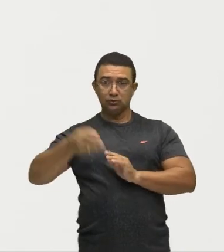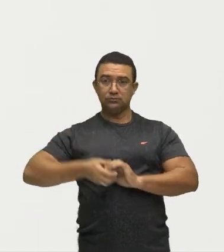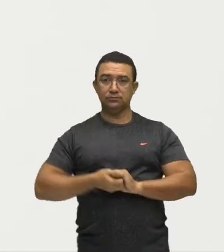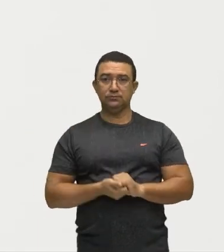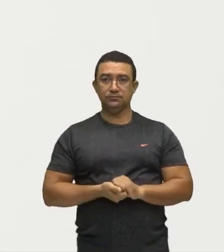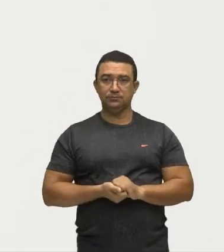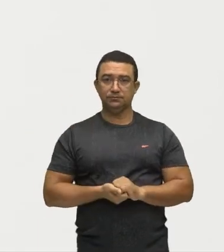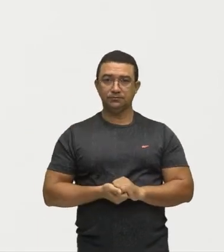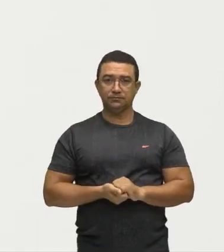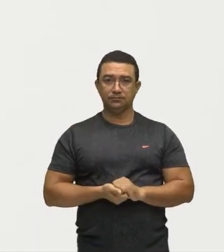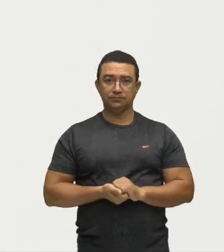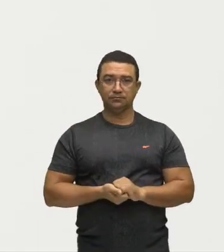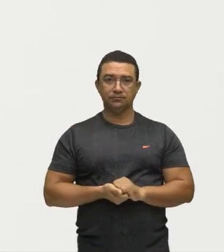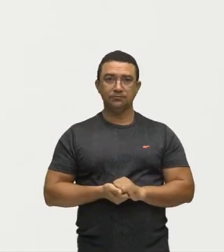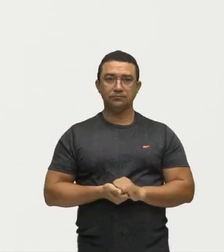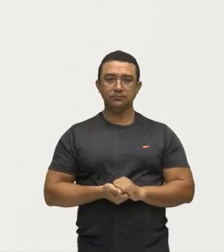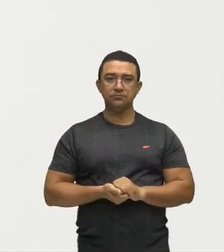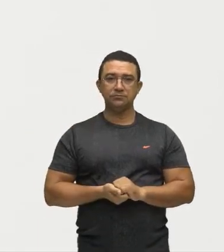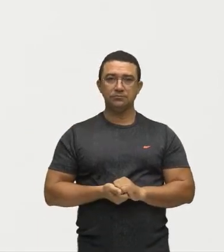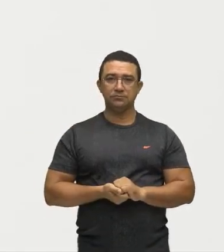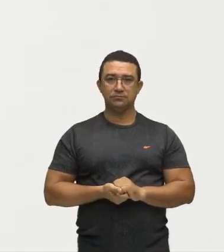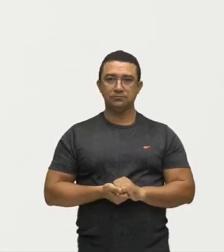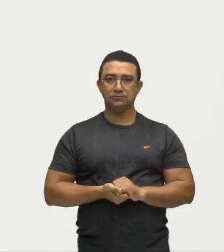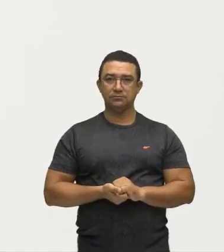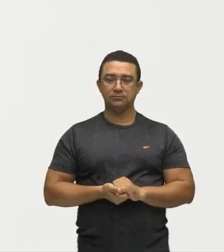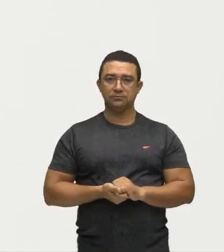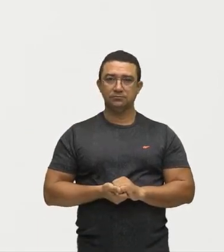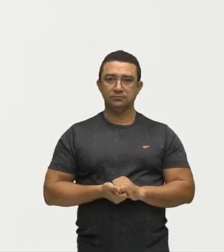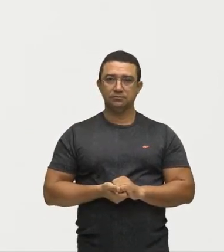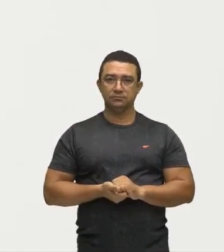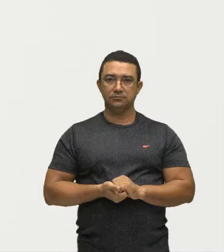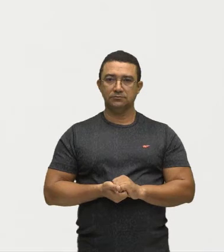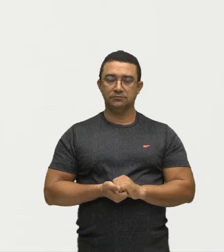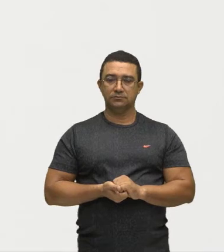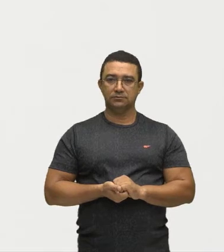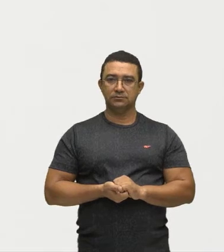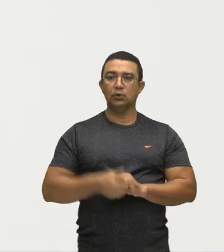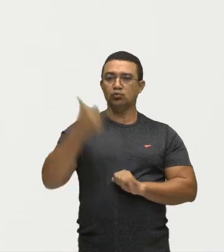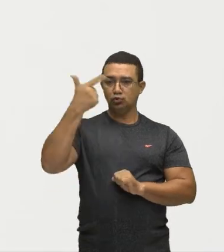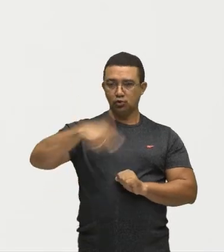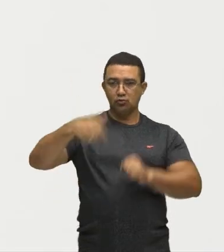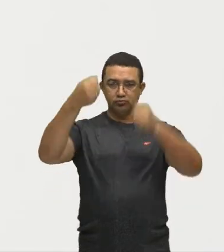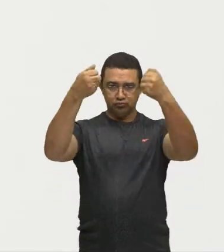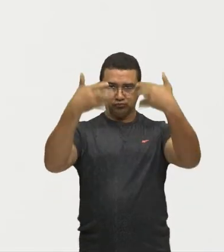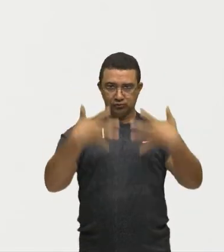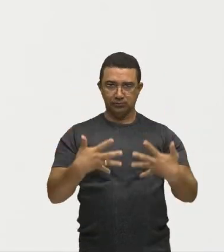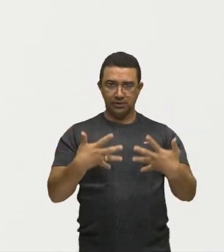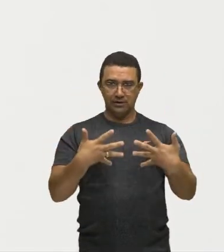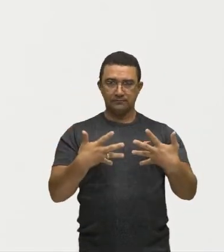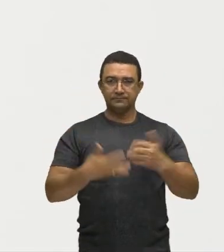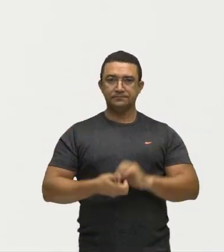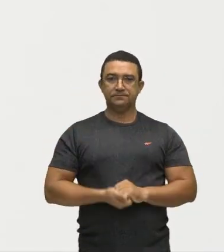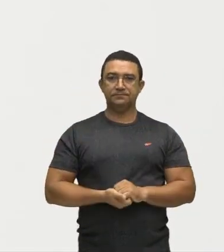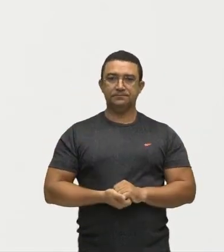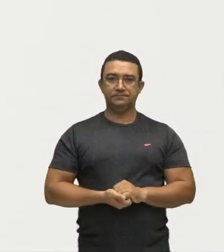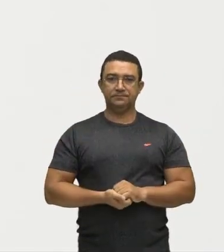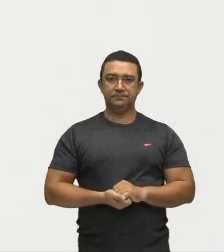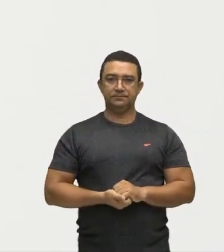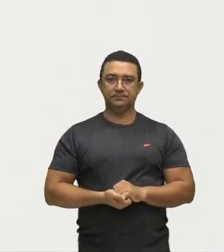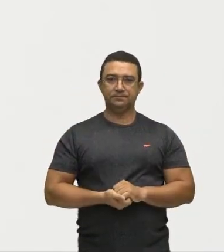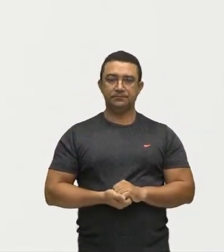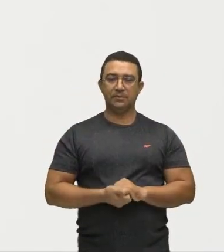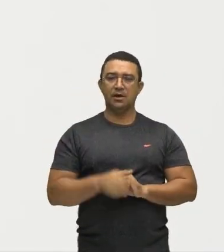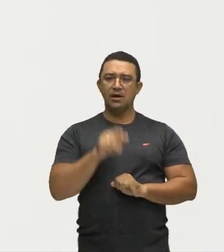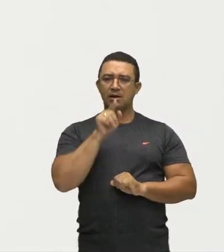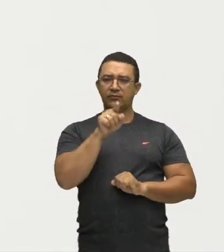Exatamente. Então, mais uma vez, falar aqui para você. Vou até apagar aqui para você compreender direitinho. Olha só. Você